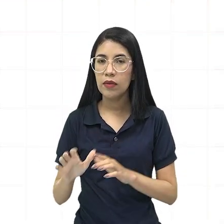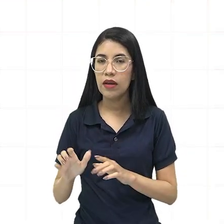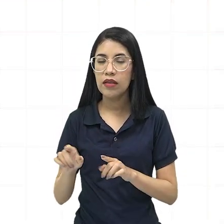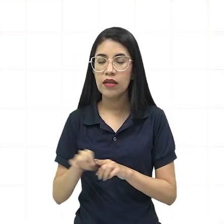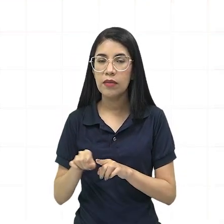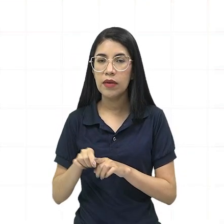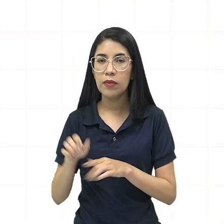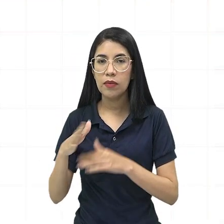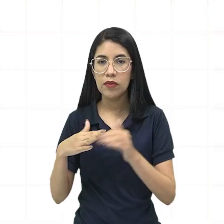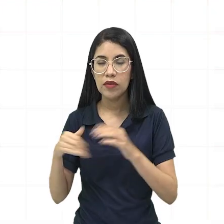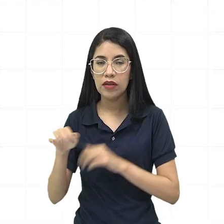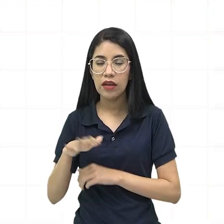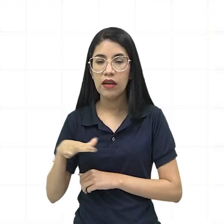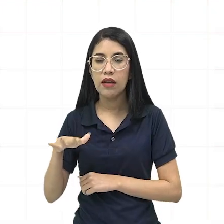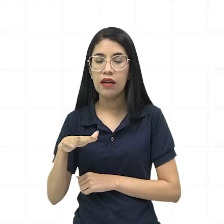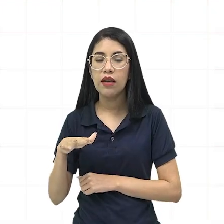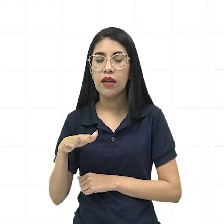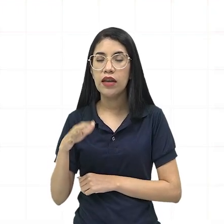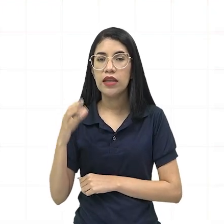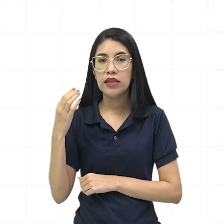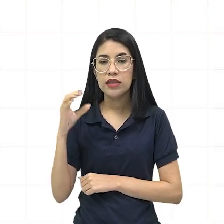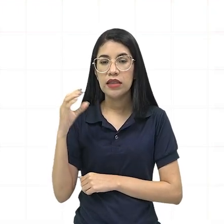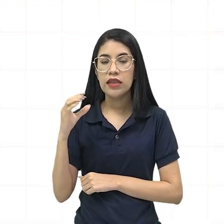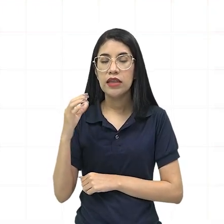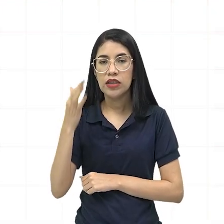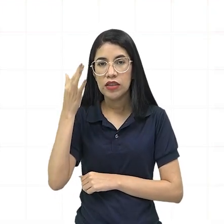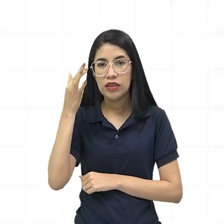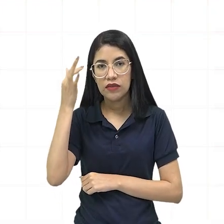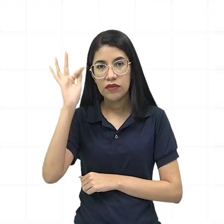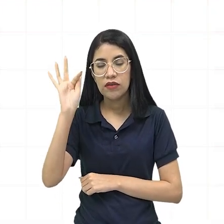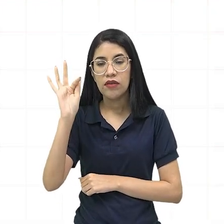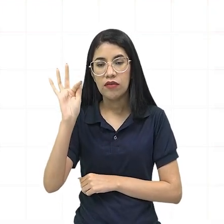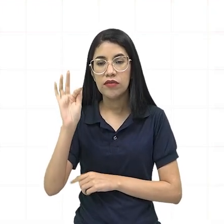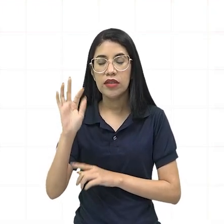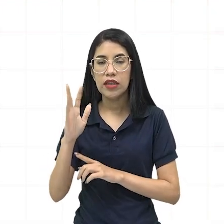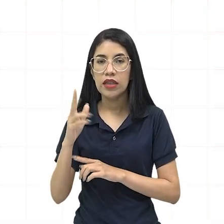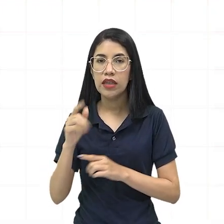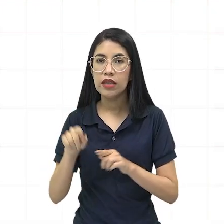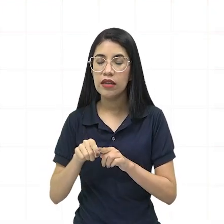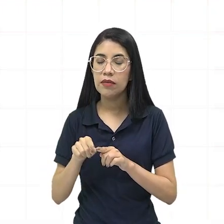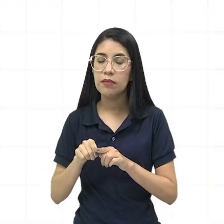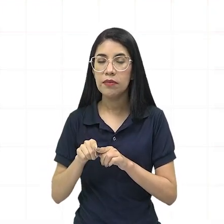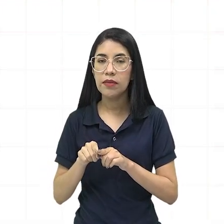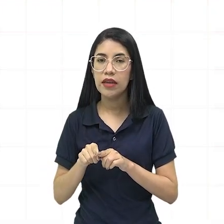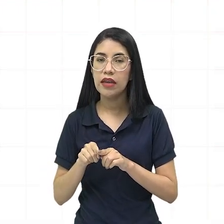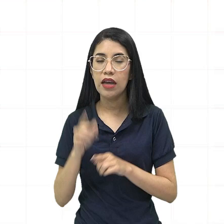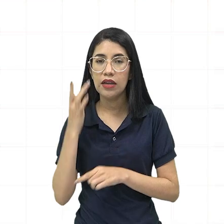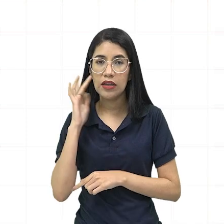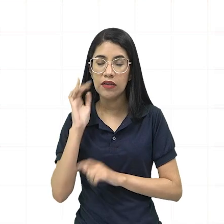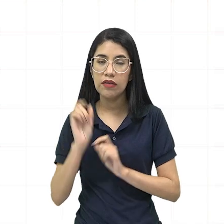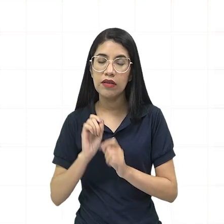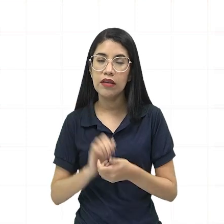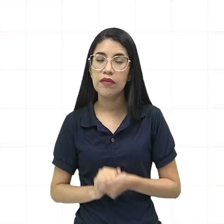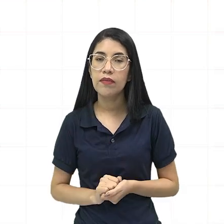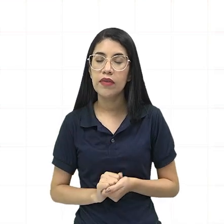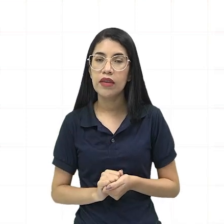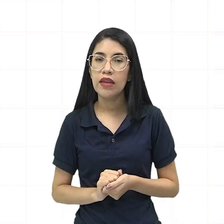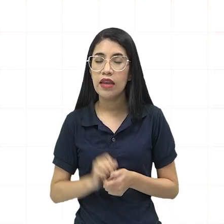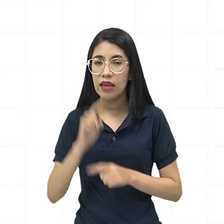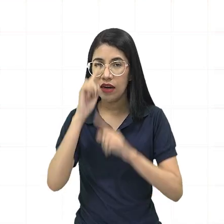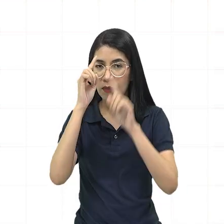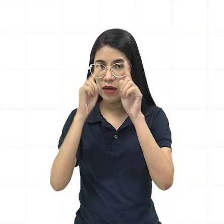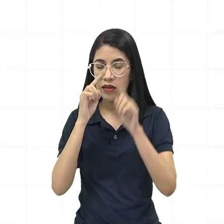cientistas, filósofos e ativistas sociais, que considerava essa abordagem como simplista